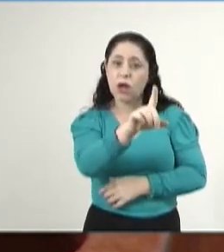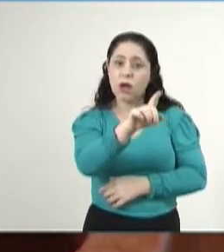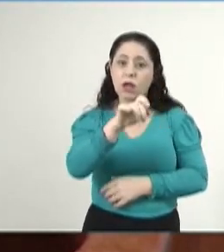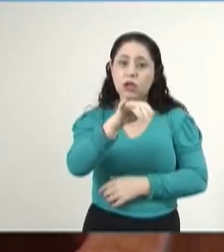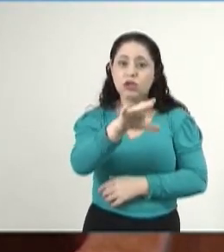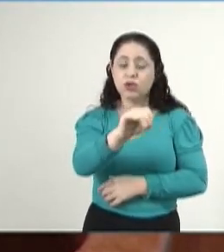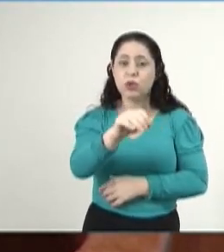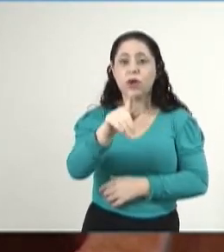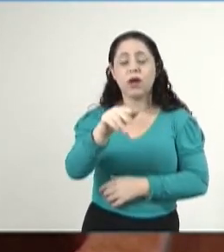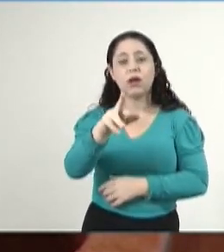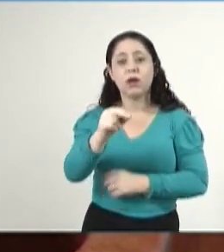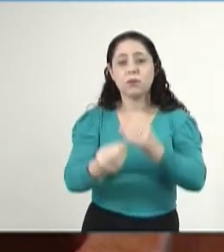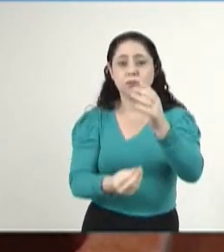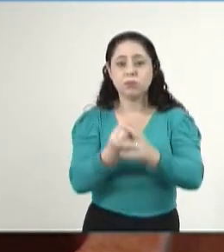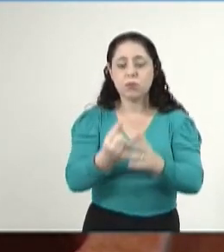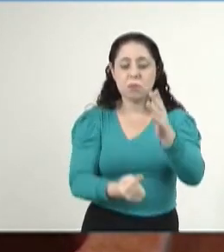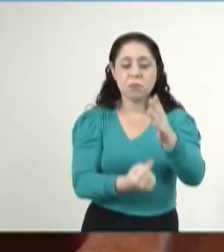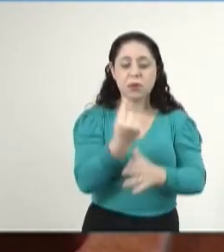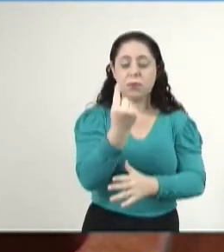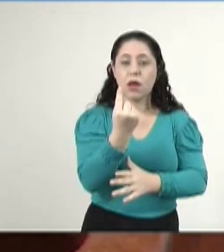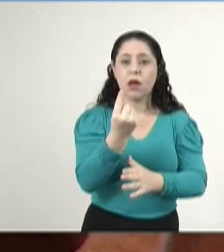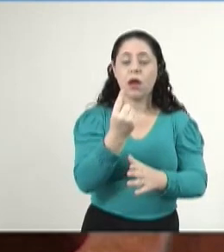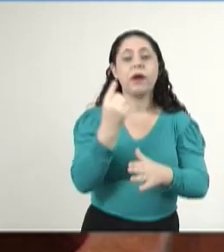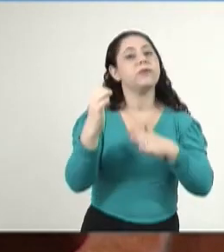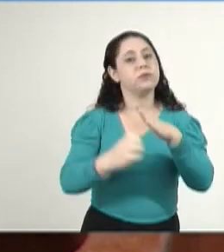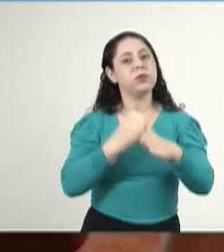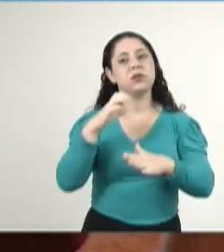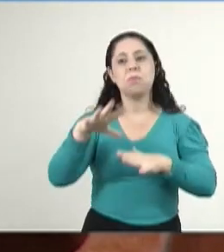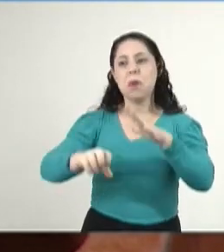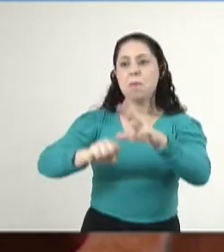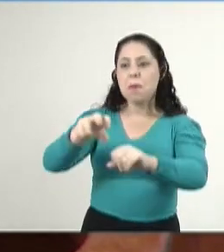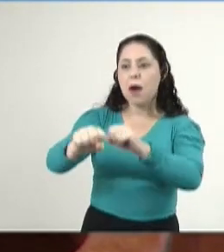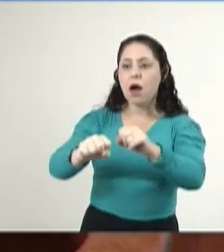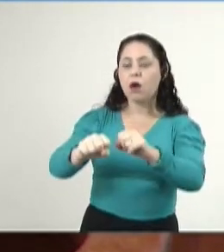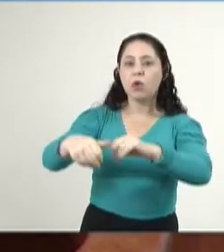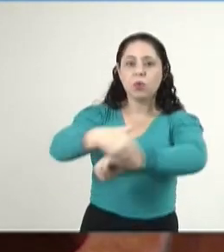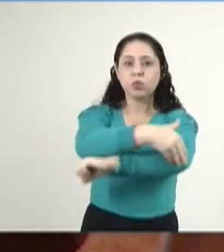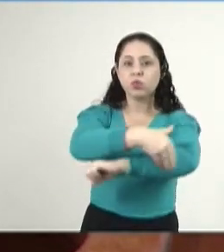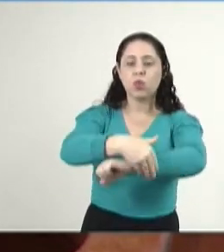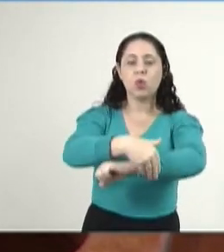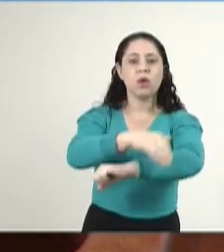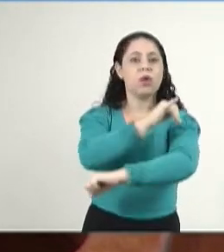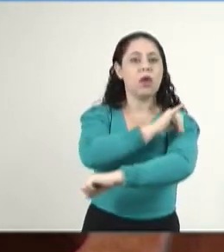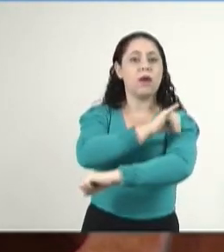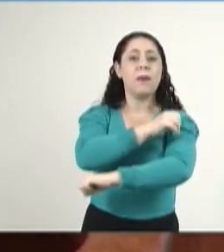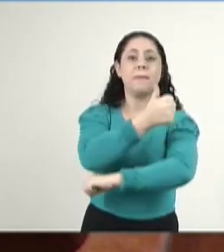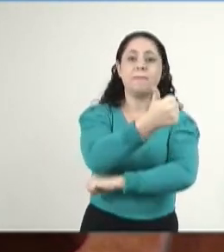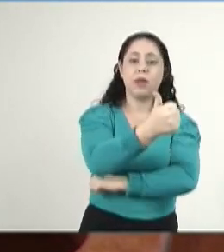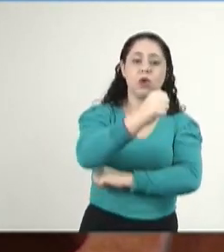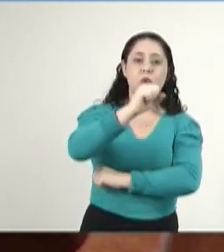por ser o fundador da primeira empresa de coleta de lixo nas ruas do Rio de Janeiro em